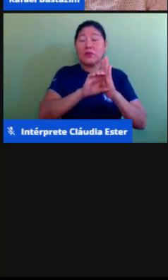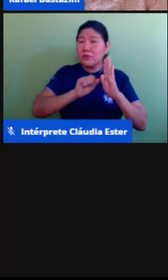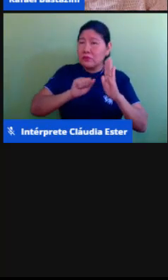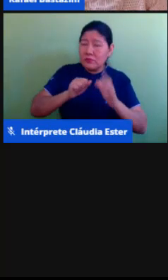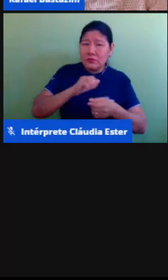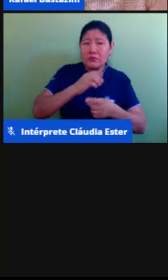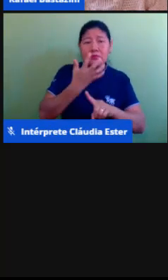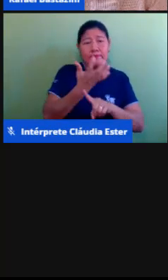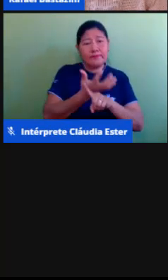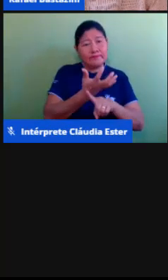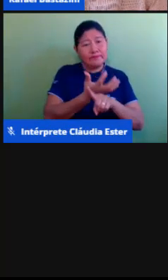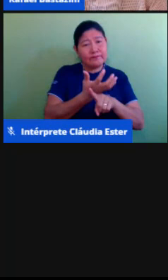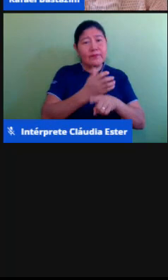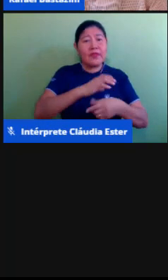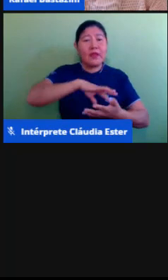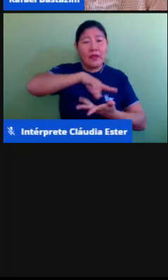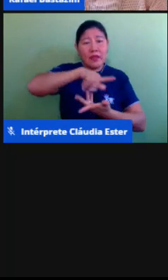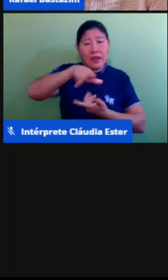lugar, espaço,